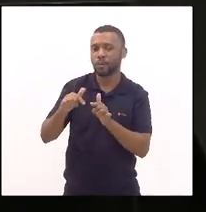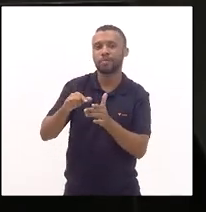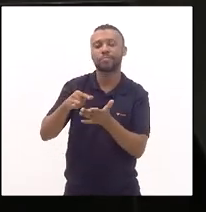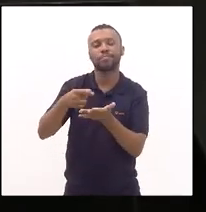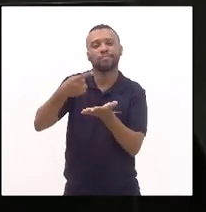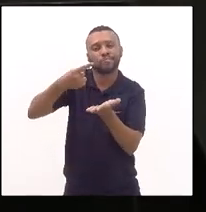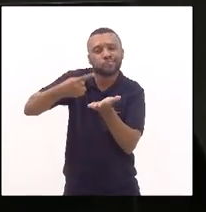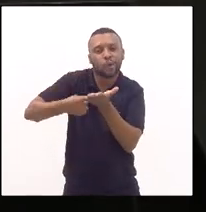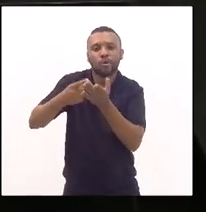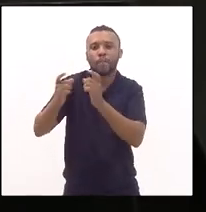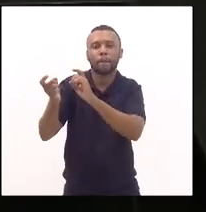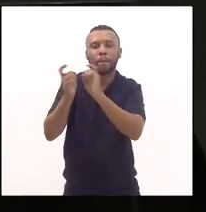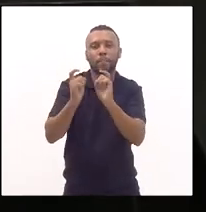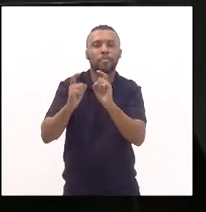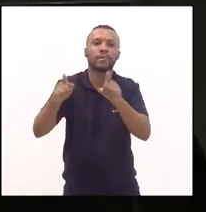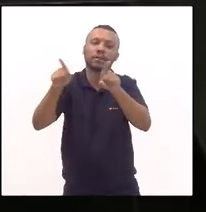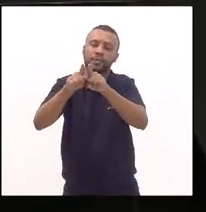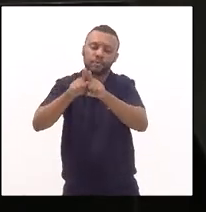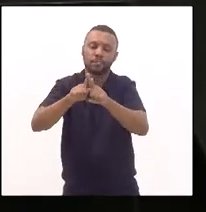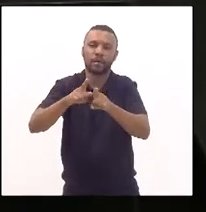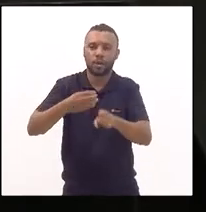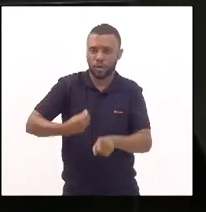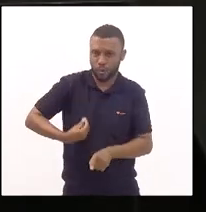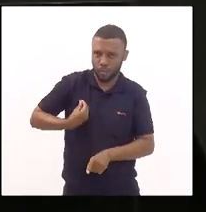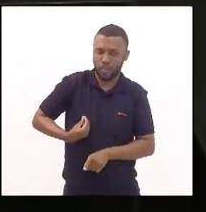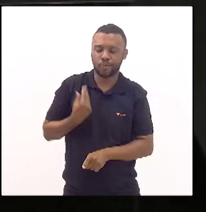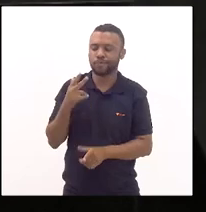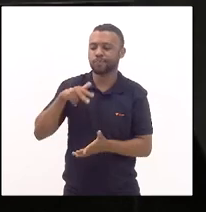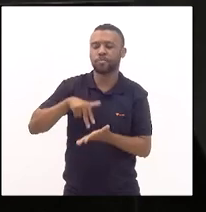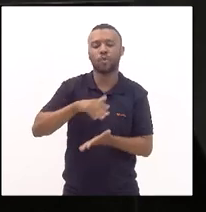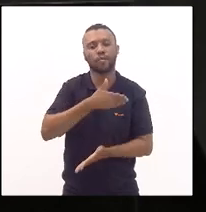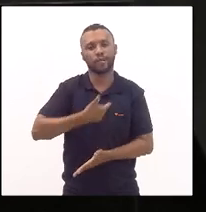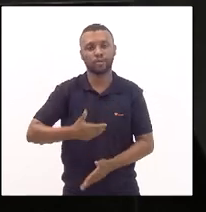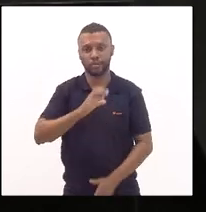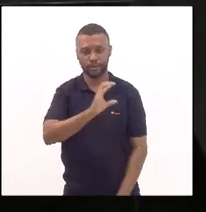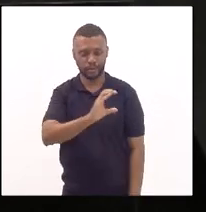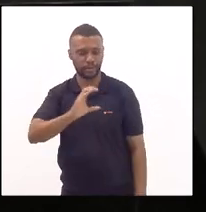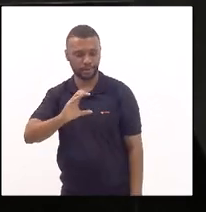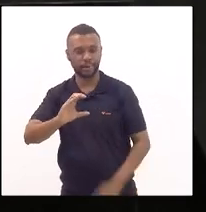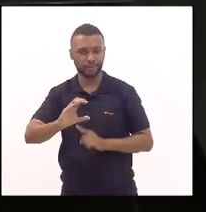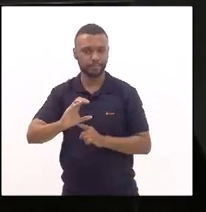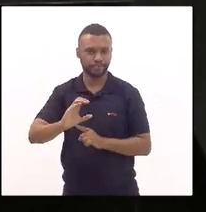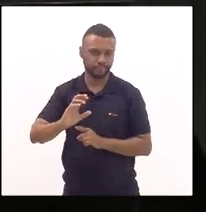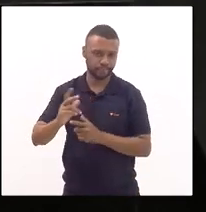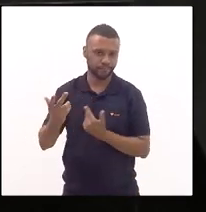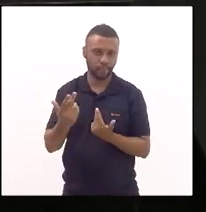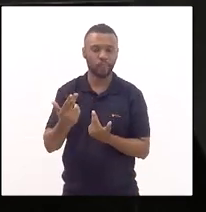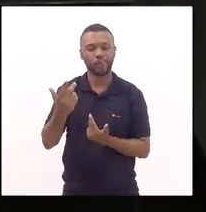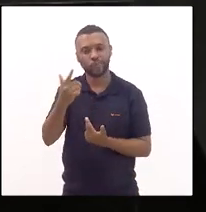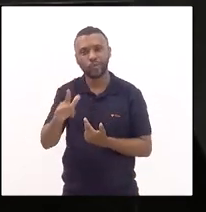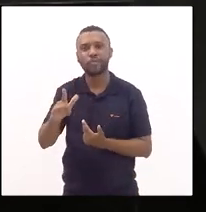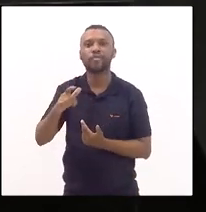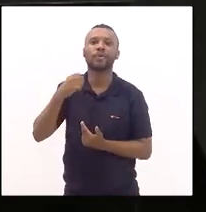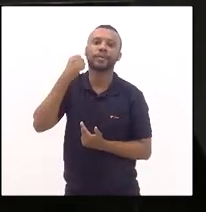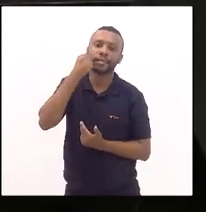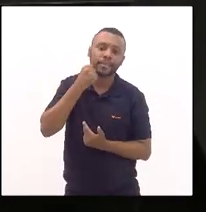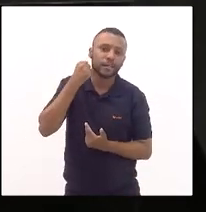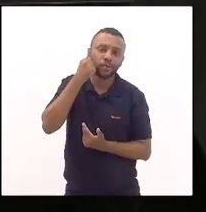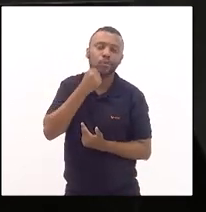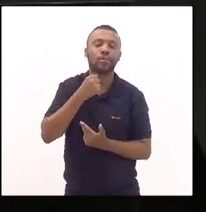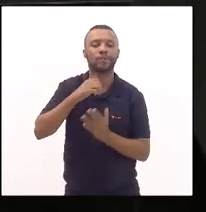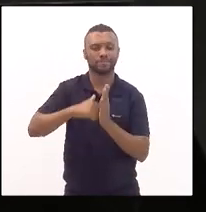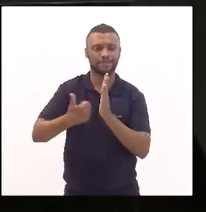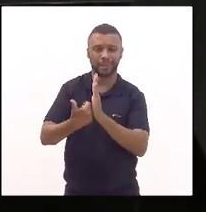onde compareceu também o governador Cláudio Castro, novamente o senador Flávio